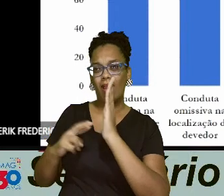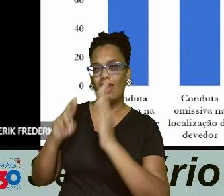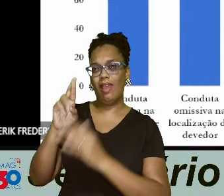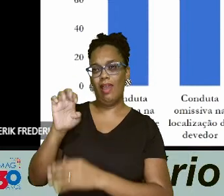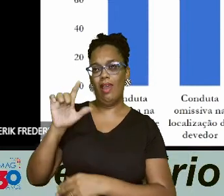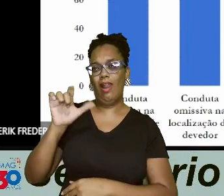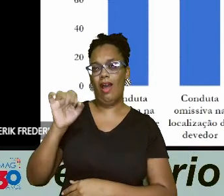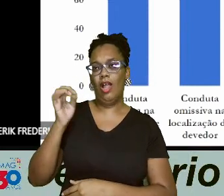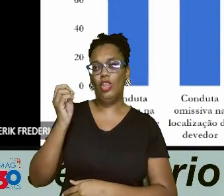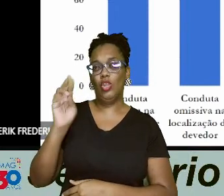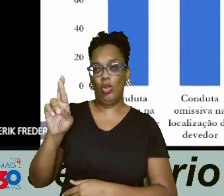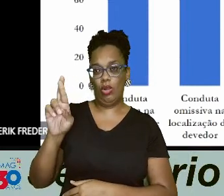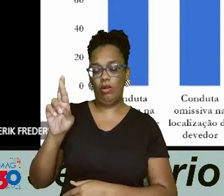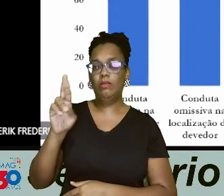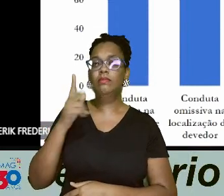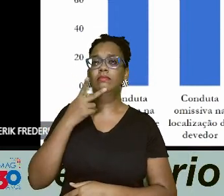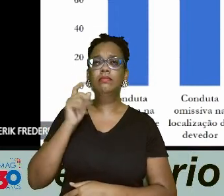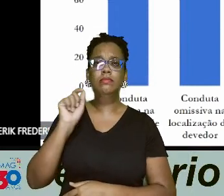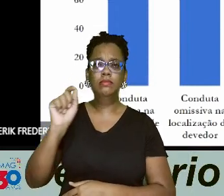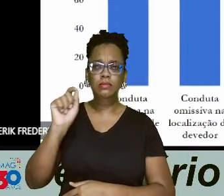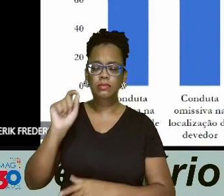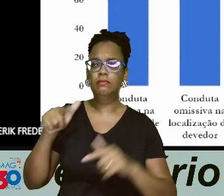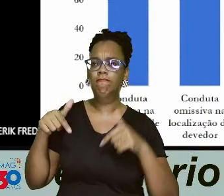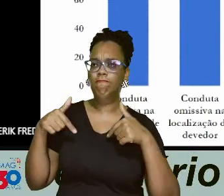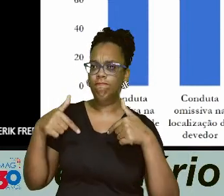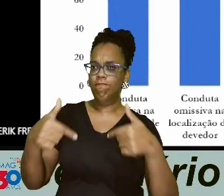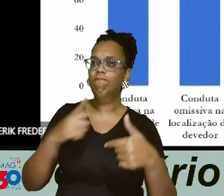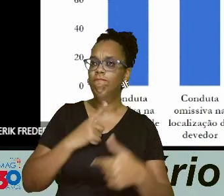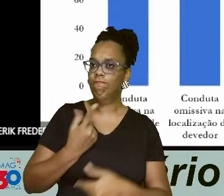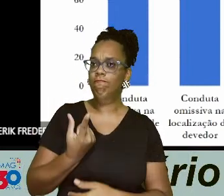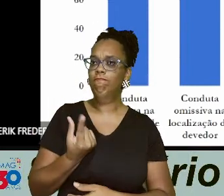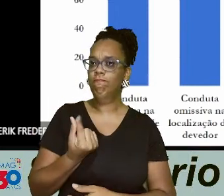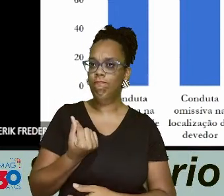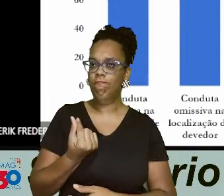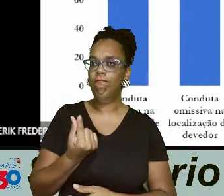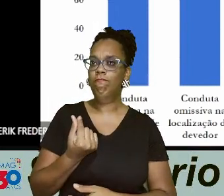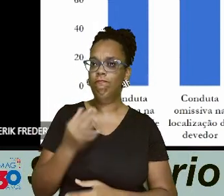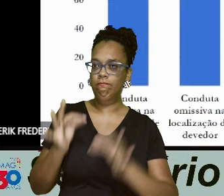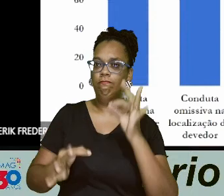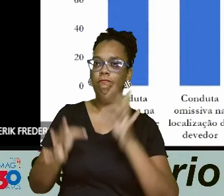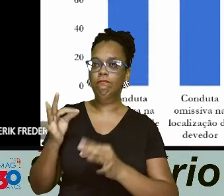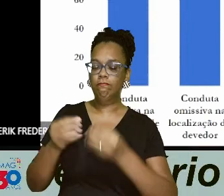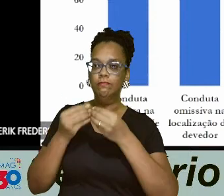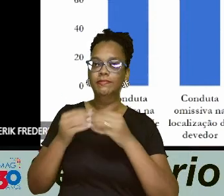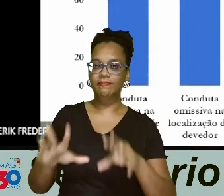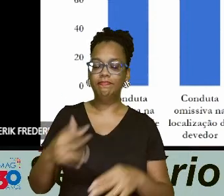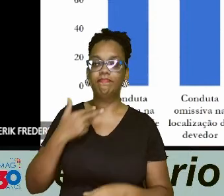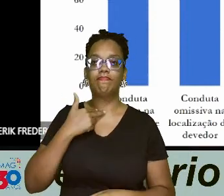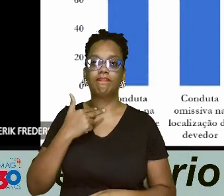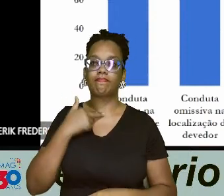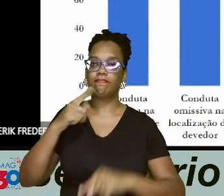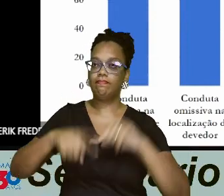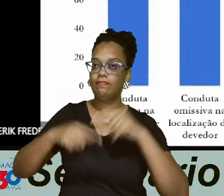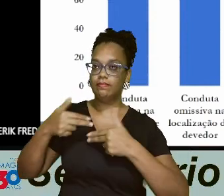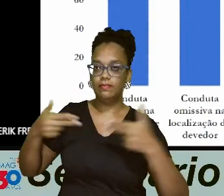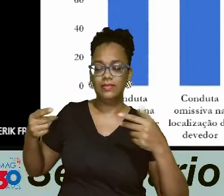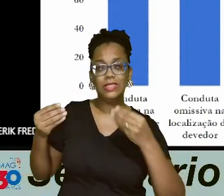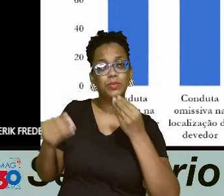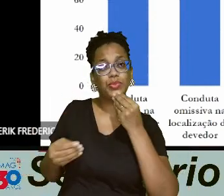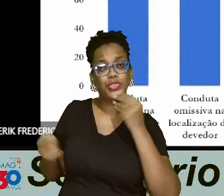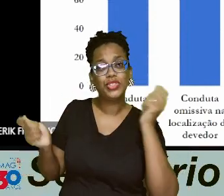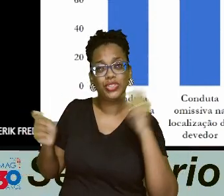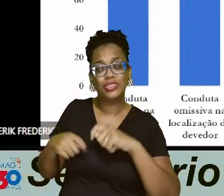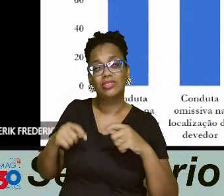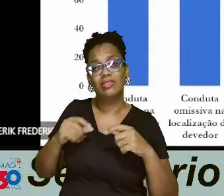que falava, olha, a execução tem um custo para a justiça, ela ocupa recursos que poderiam estar sendo